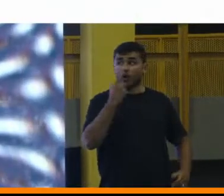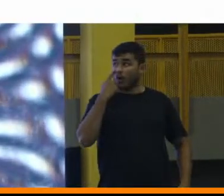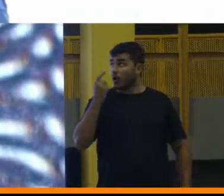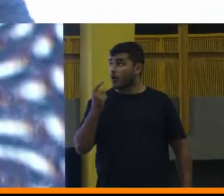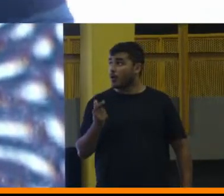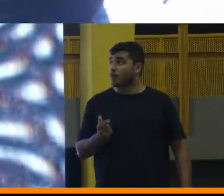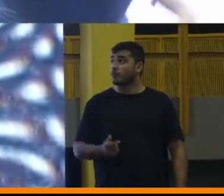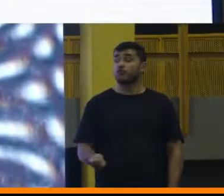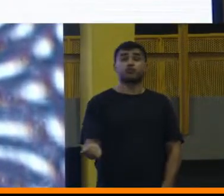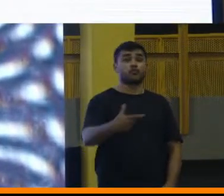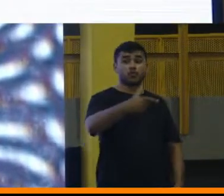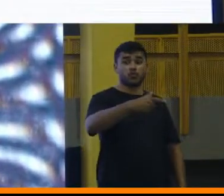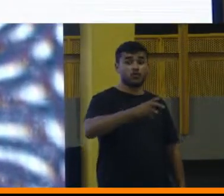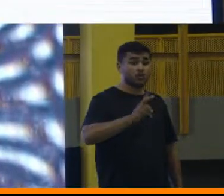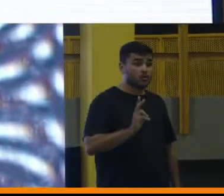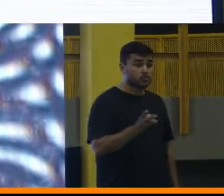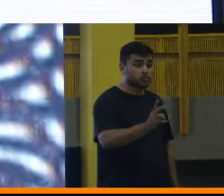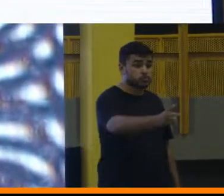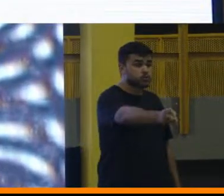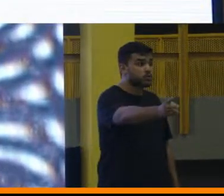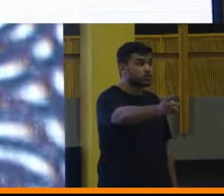força.